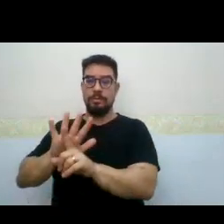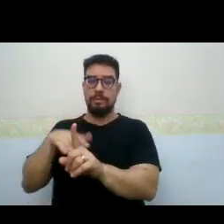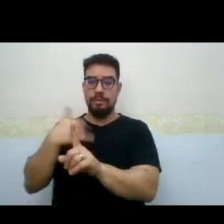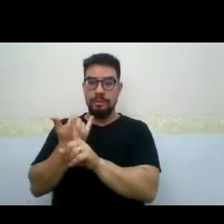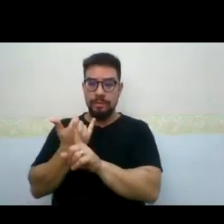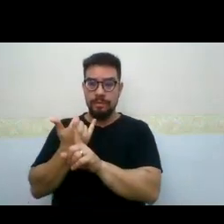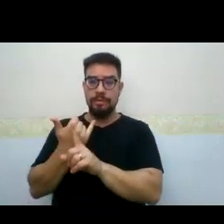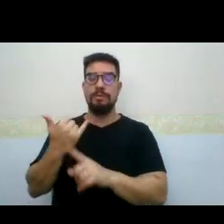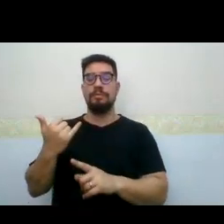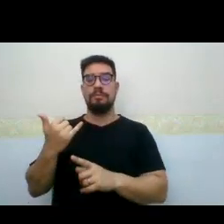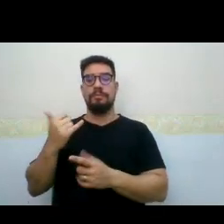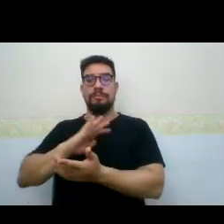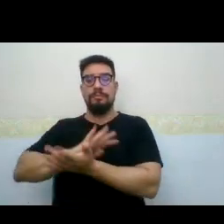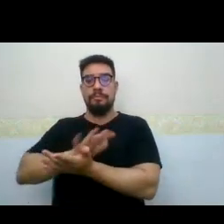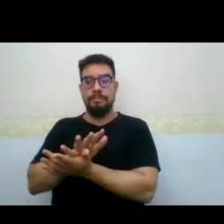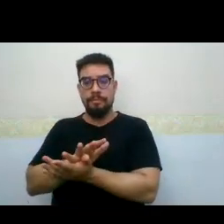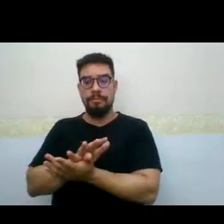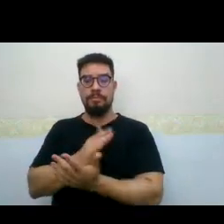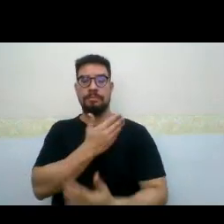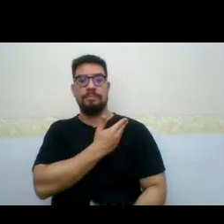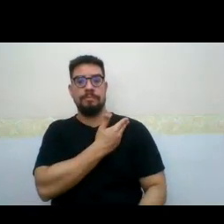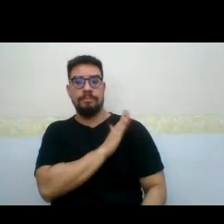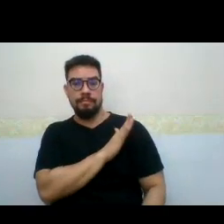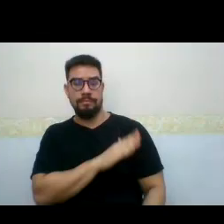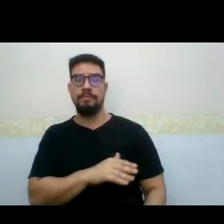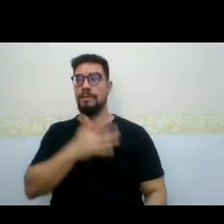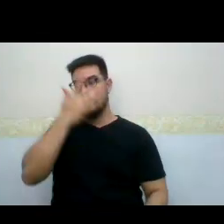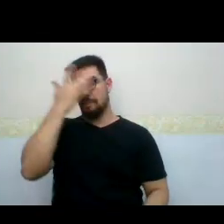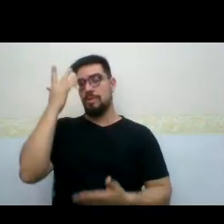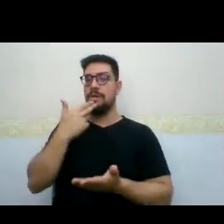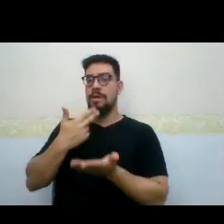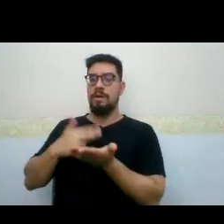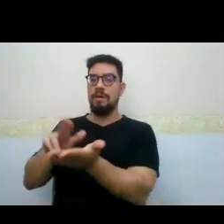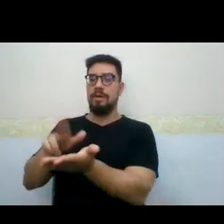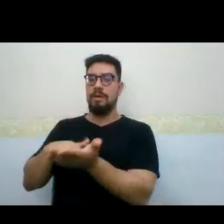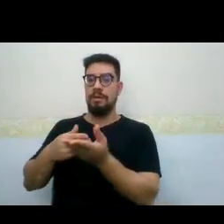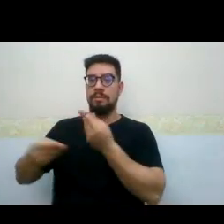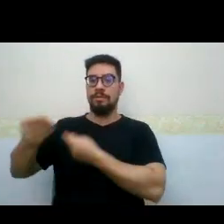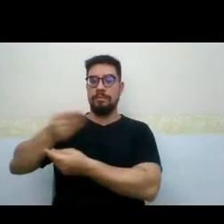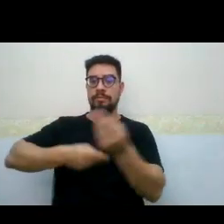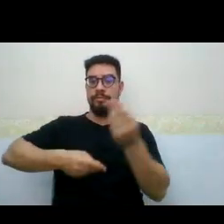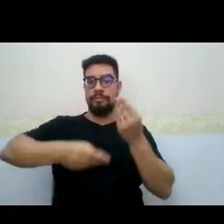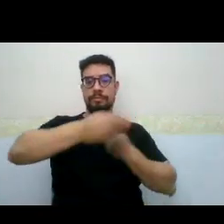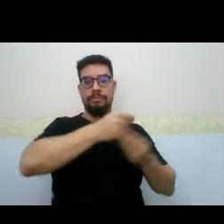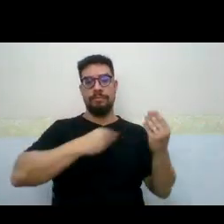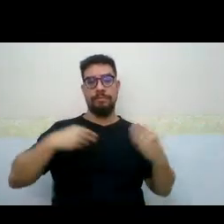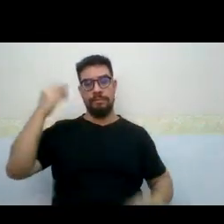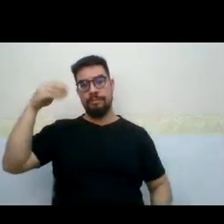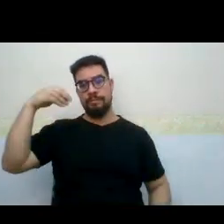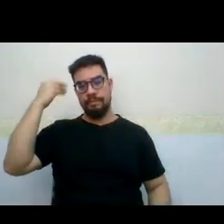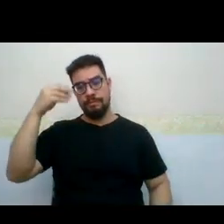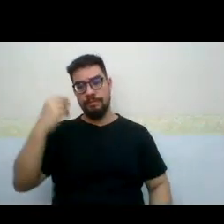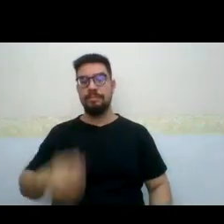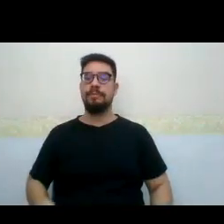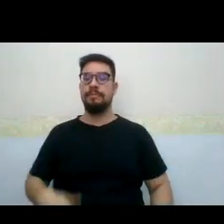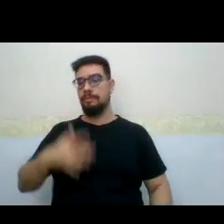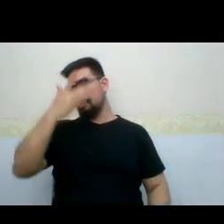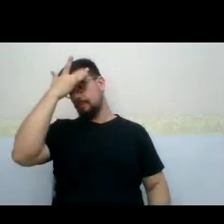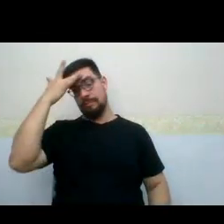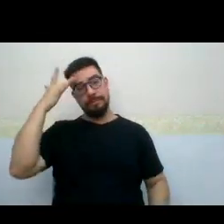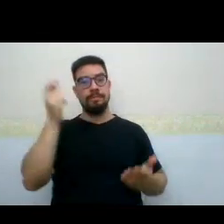preconceito, e aí elas vão trocando experiências umas com as outras. O fato da pessoa escrever,